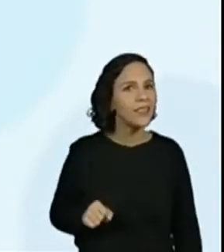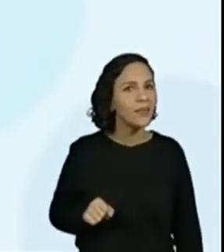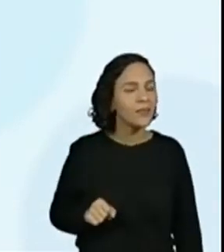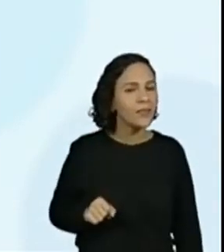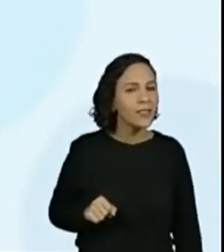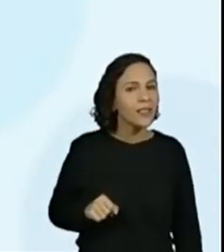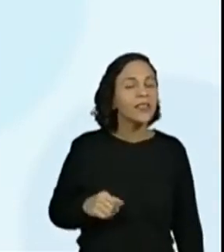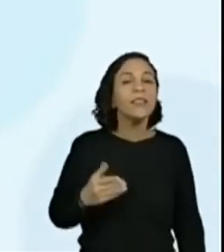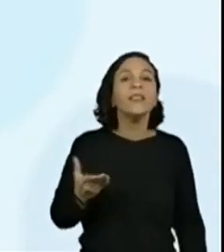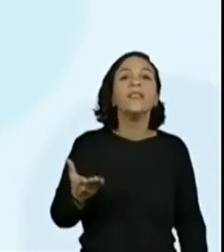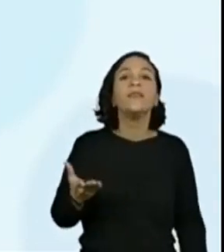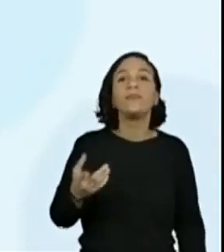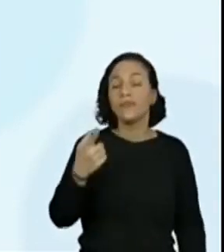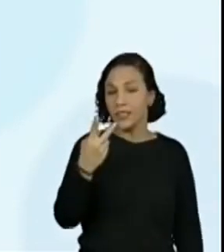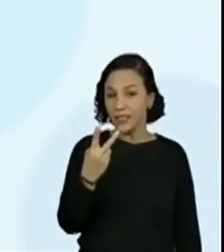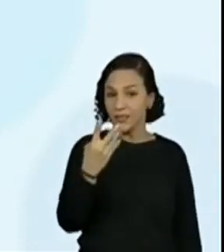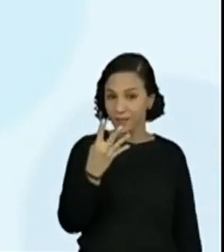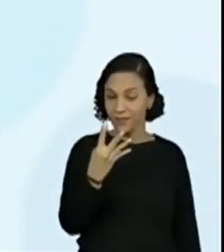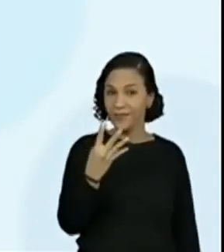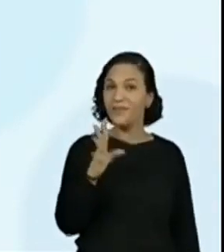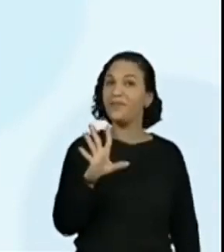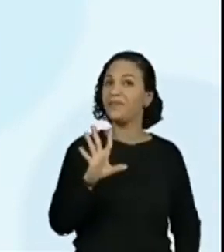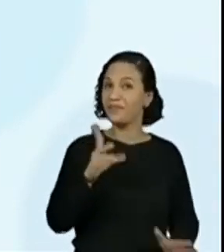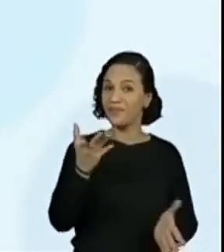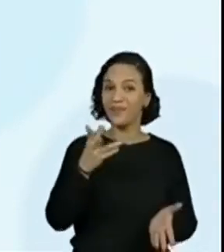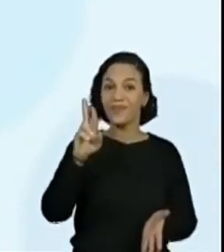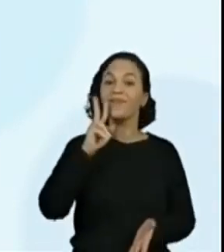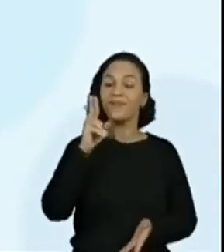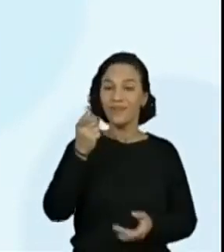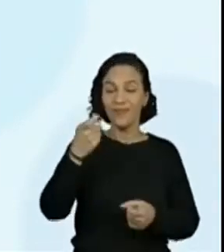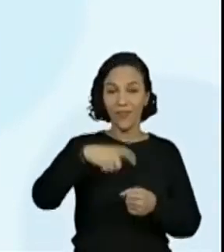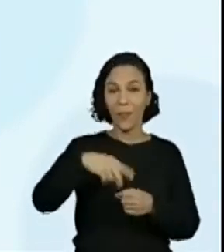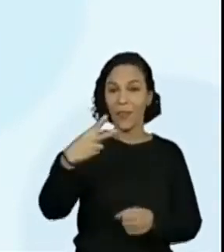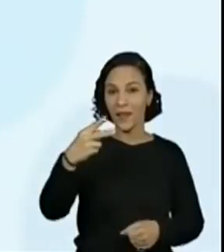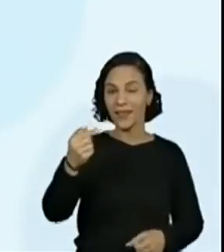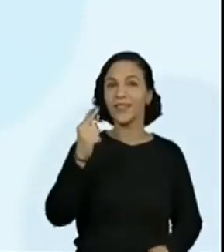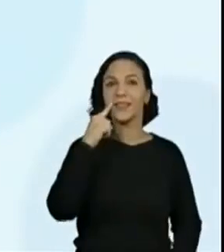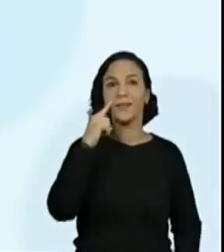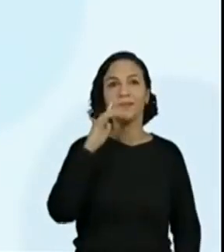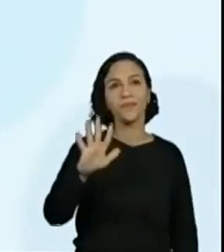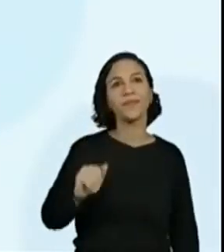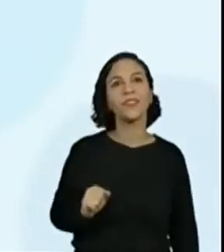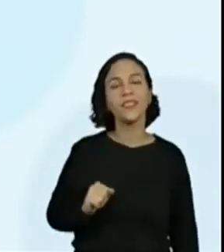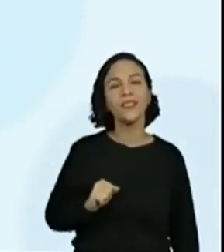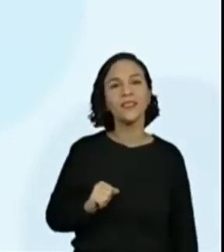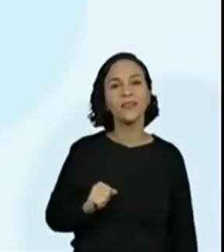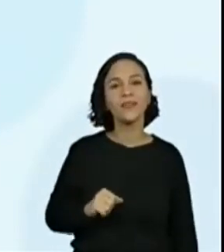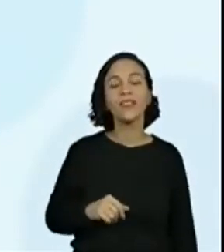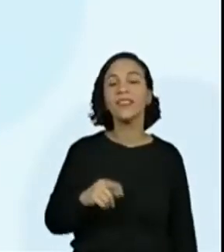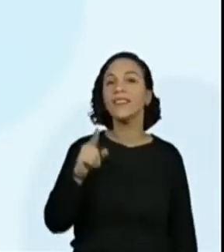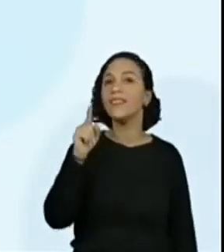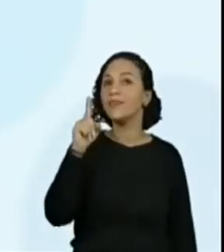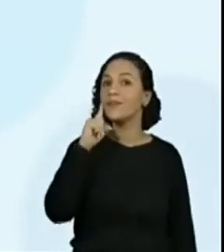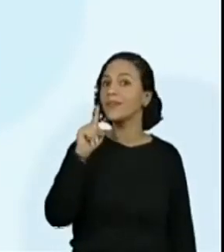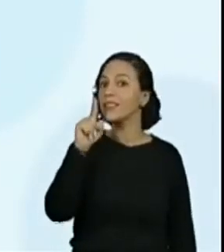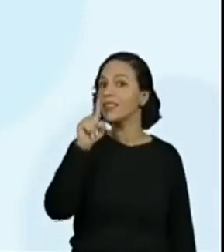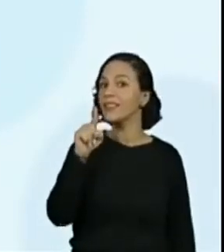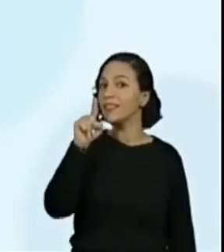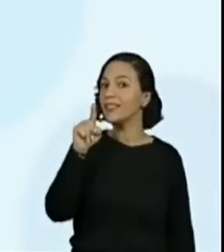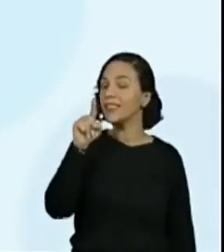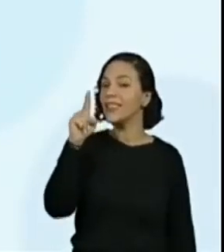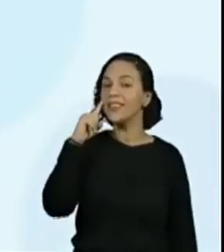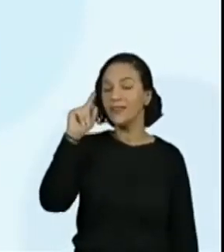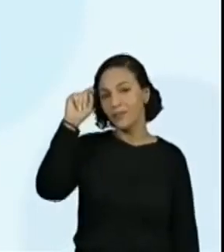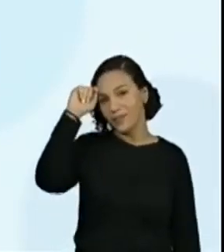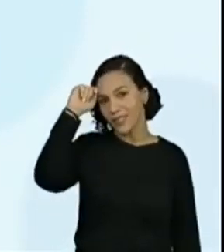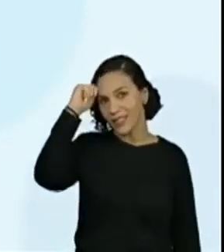pôs 28, tem gente... Eles já estão respondendo 27, voltaram para o 27. Agora é dúvida. Essa figura tem 20, essa figura que está na